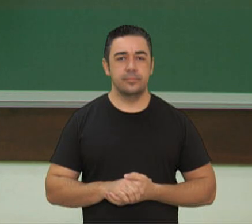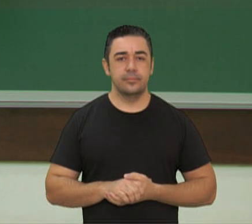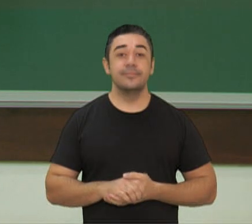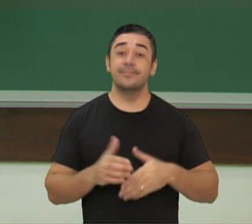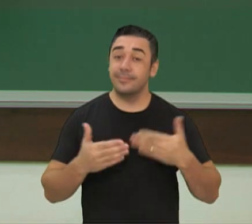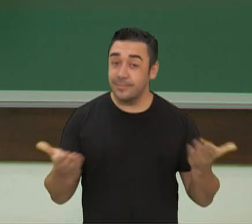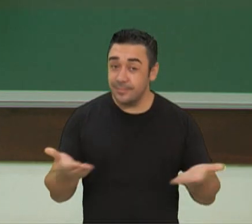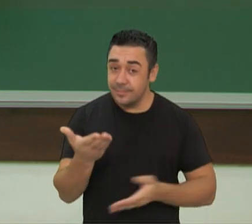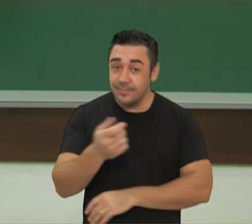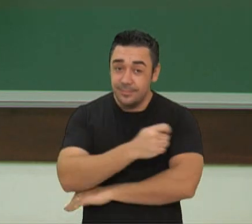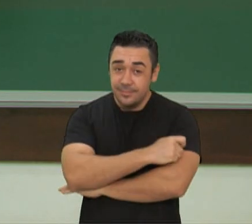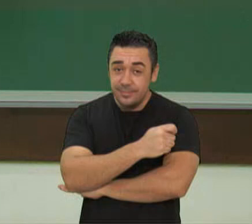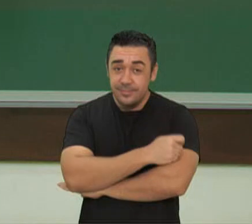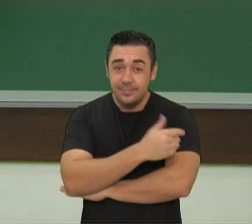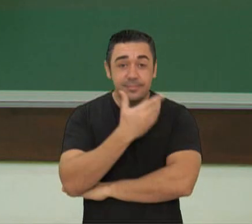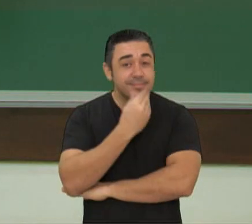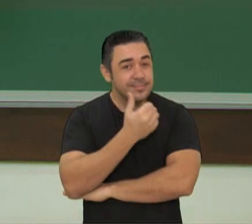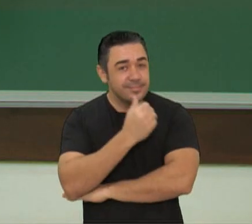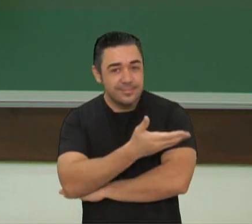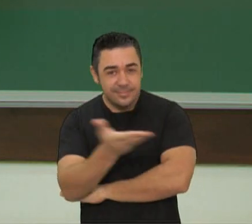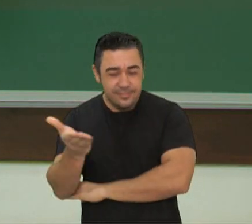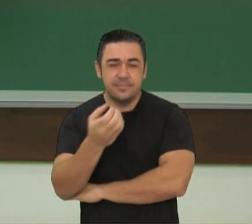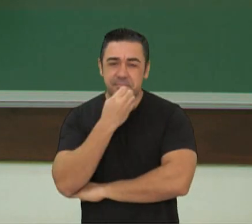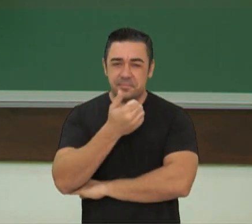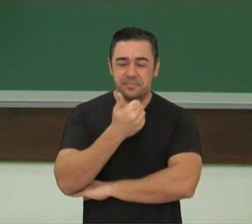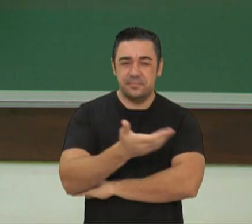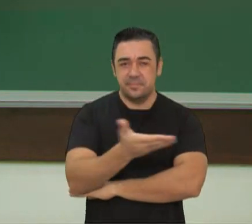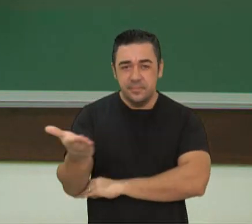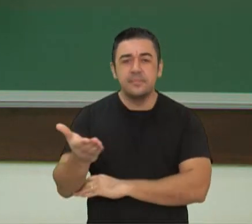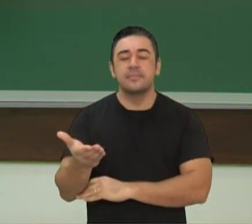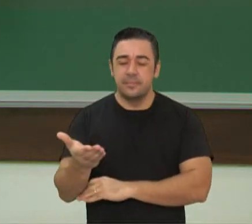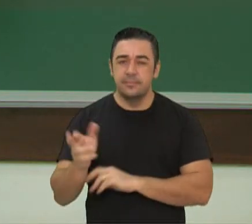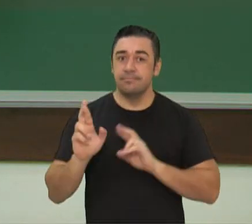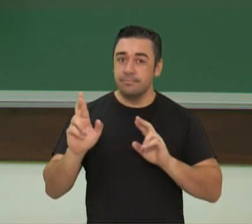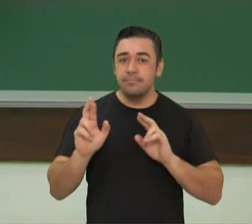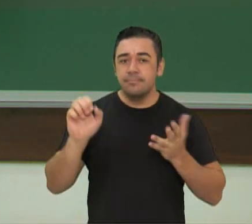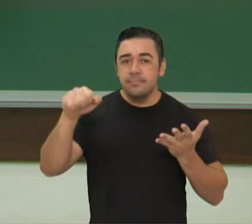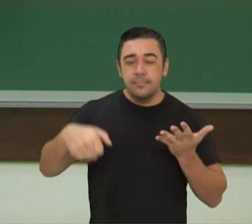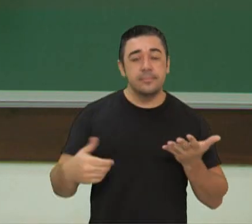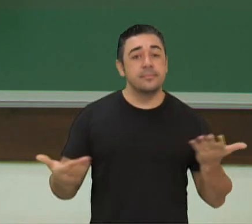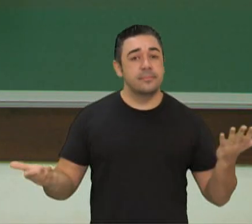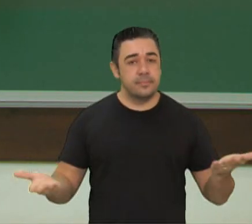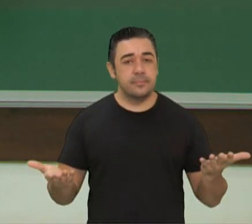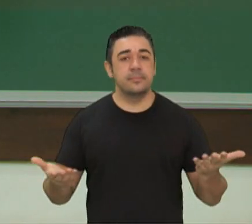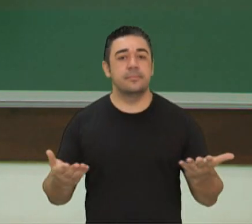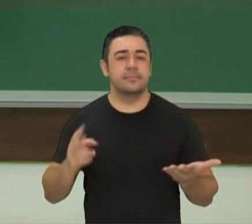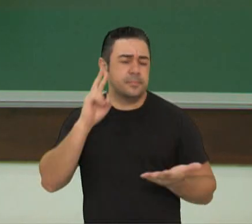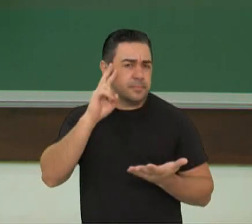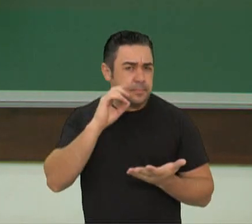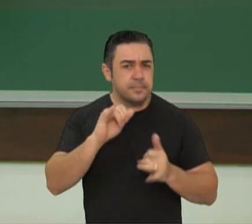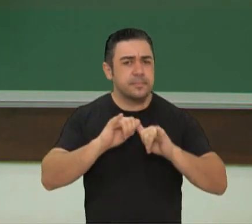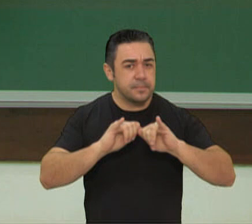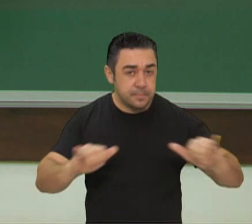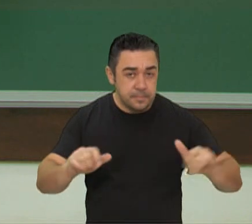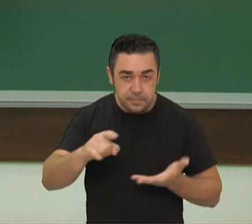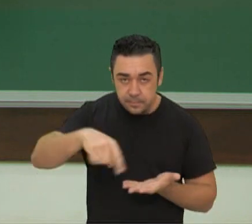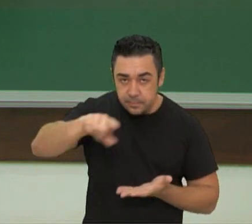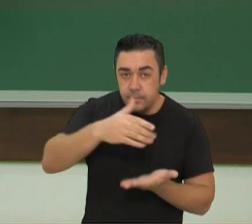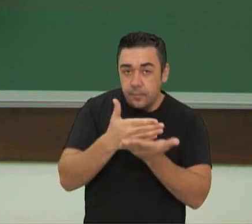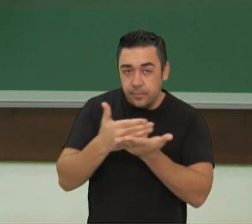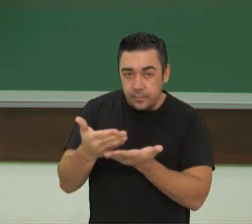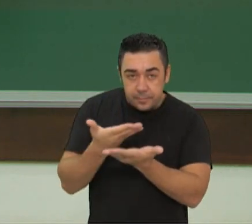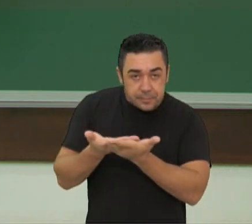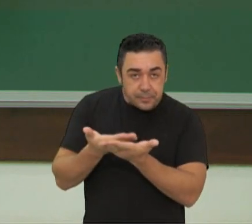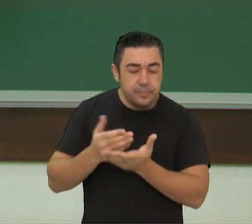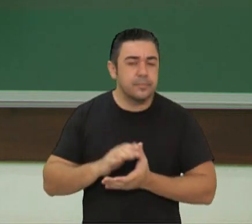E aí, alunos e alunas, tudo bem com vocês? Espero que sim. Então, só lembrando, né, um recadinho aqui de início de